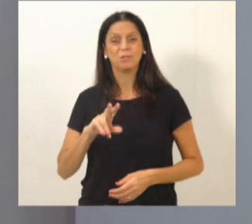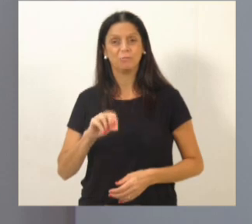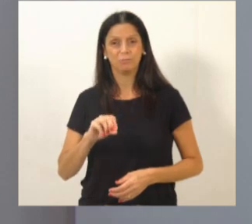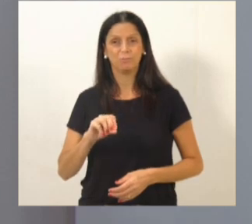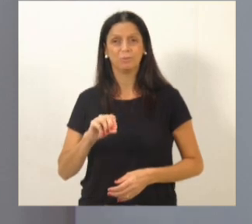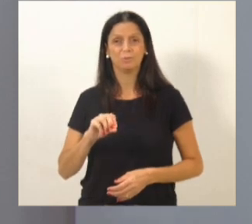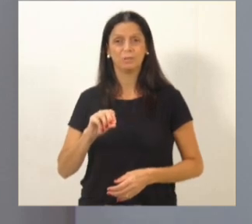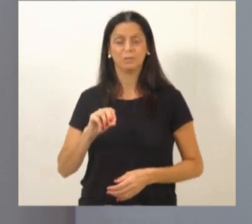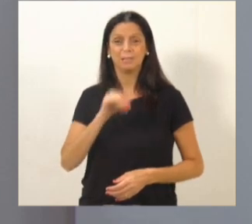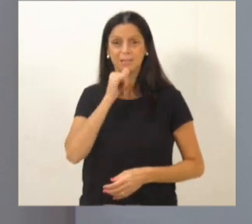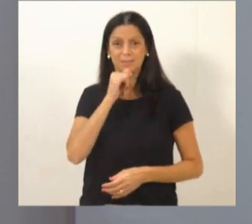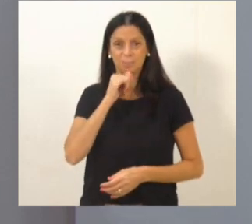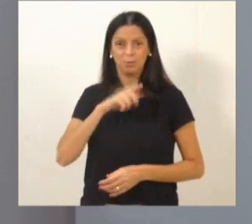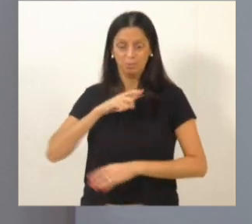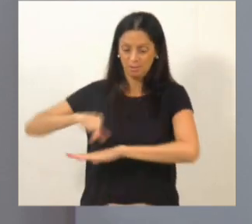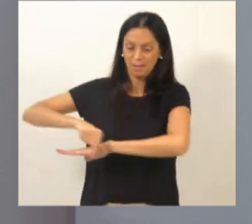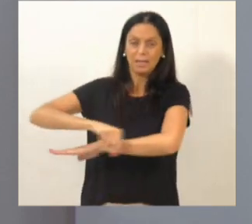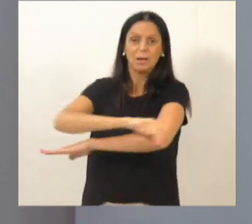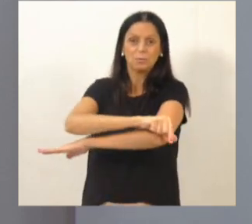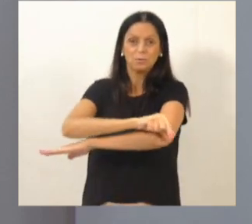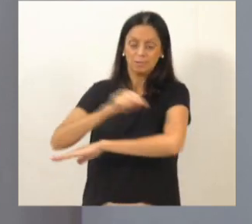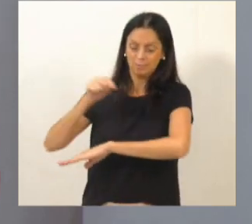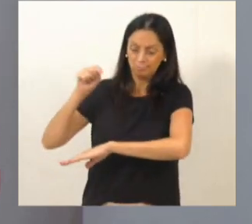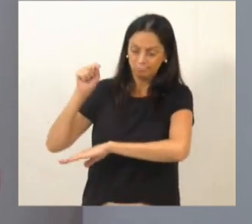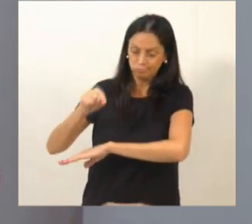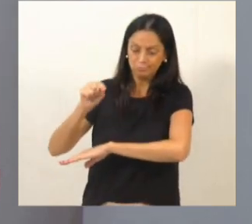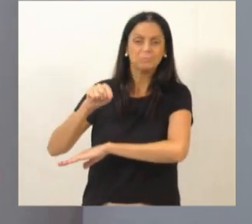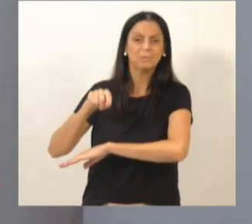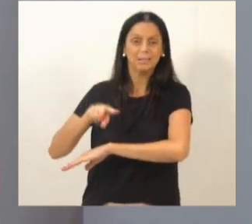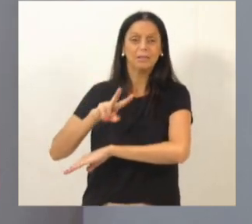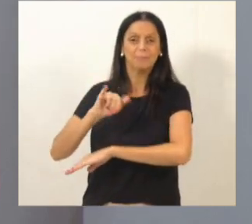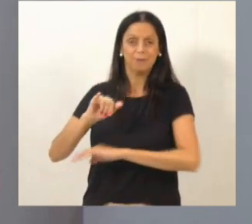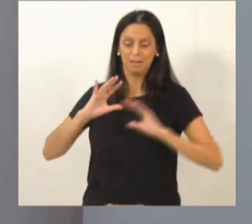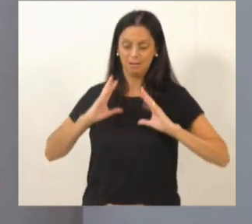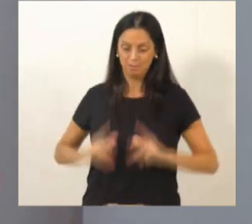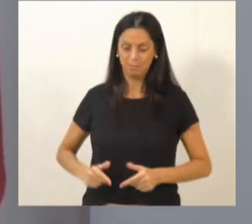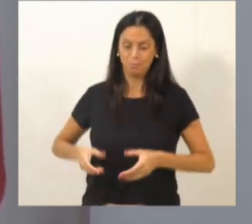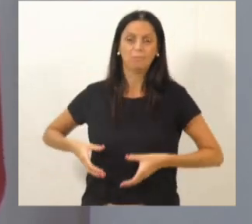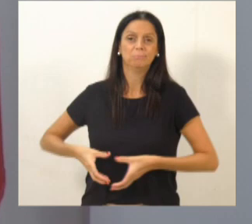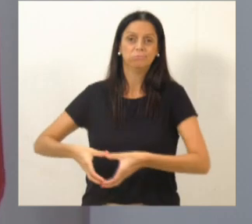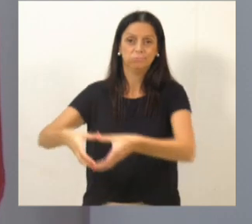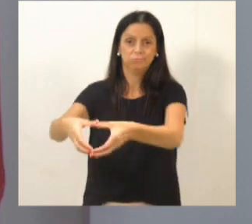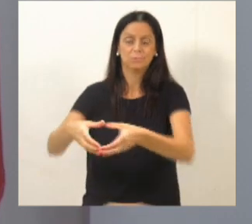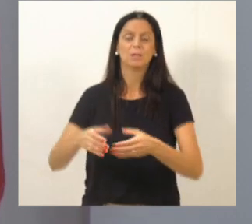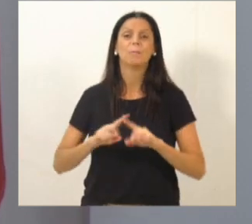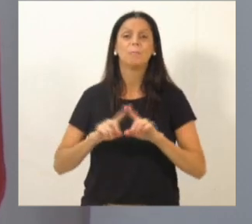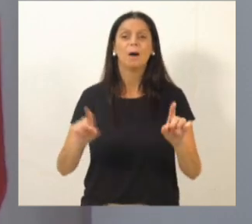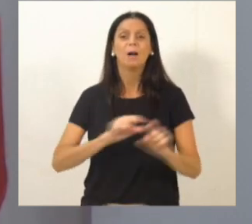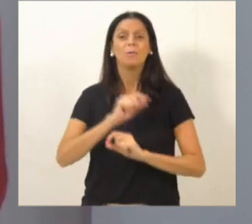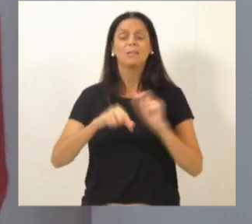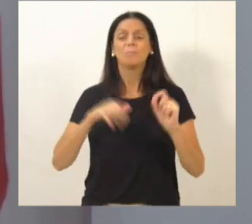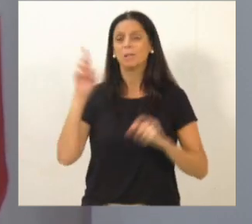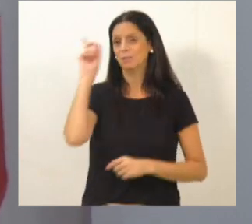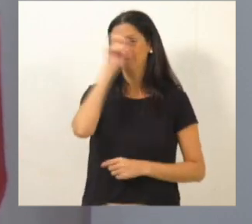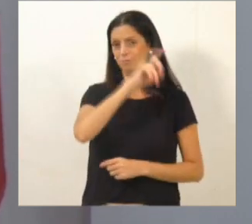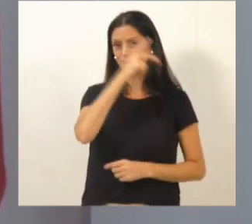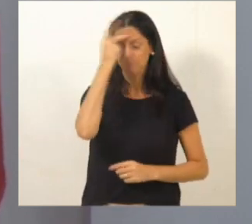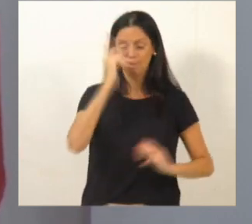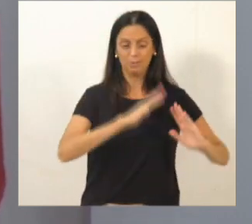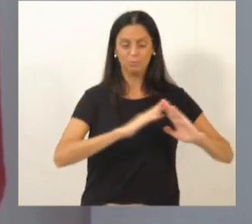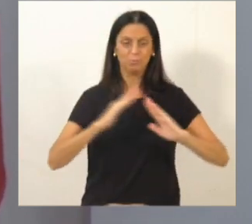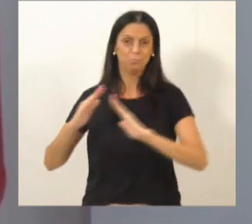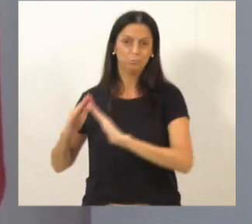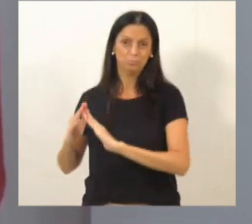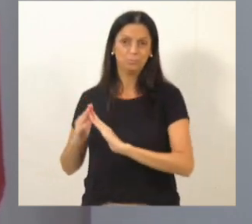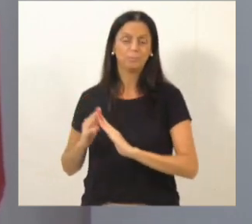na calçada e a pessoa precisa se ligar. E aí vem uma das partes mais difíceis para o morador, que é